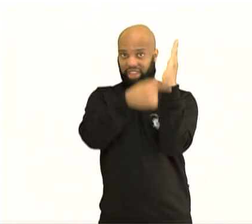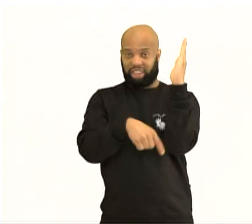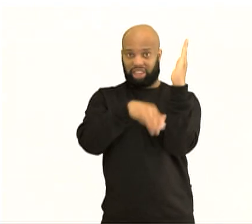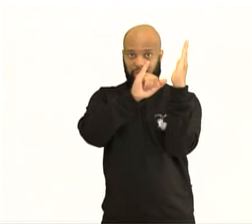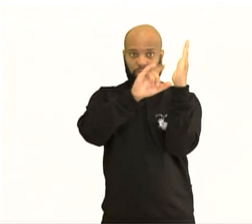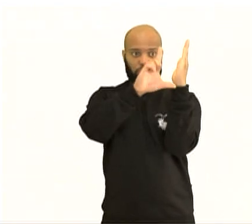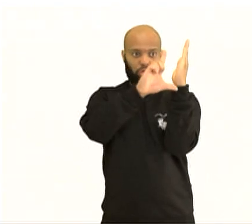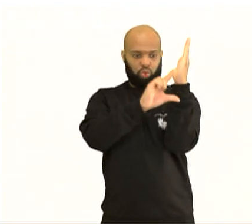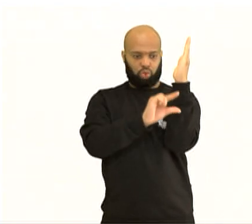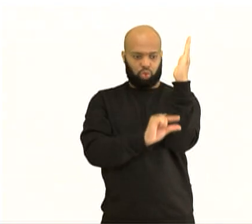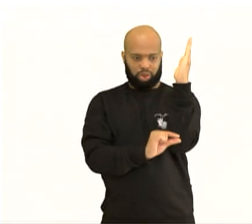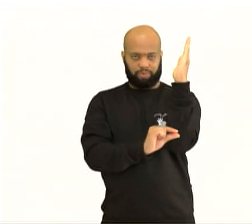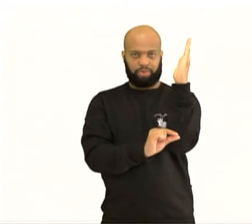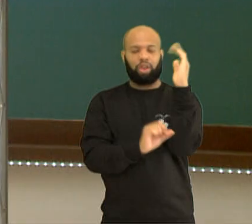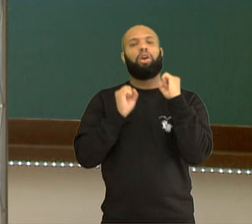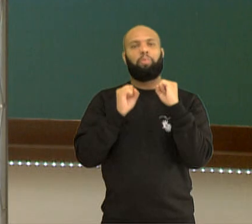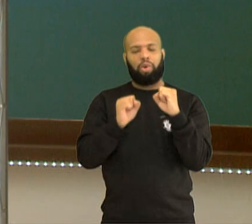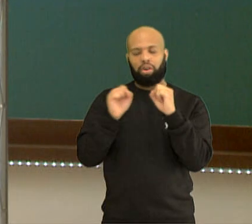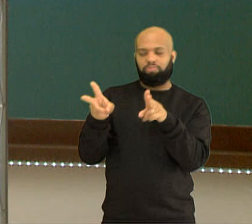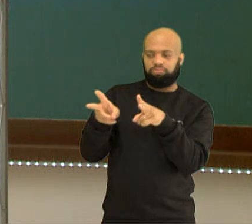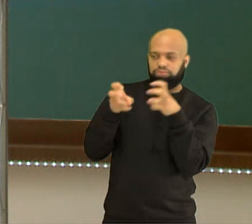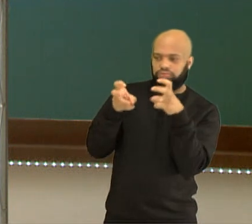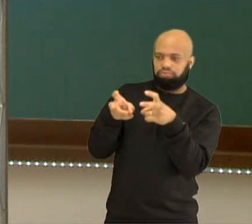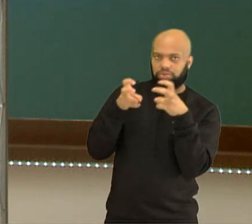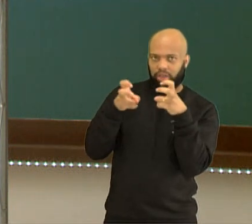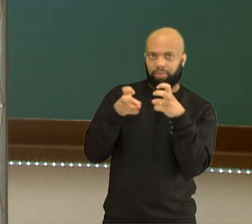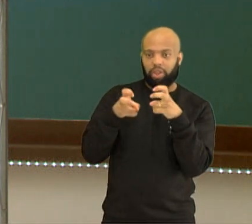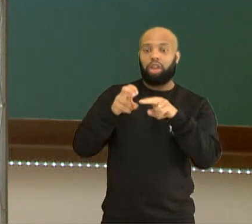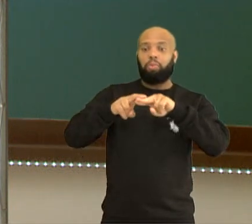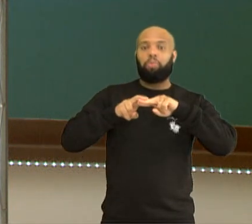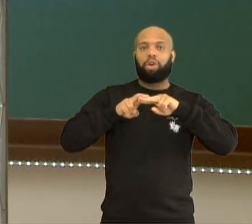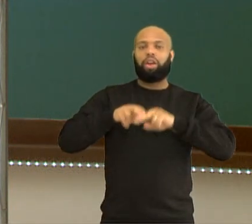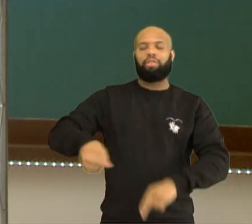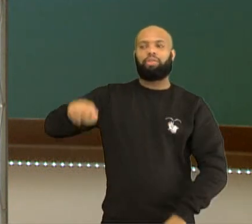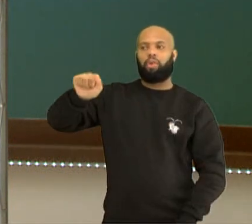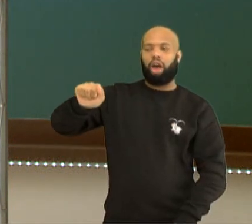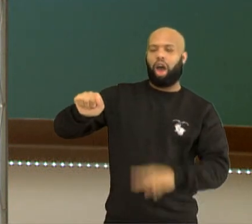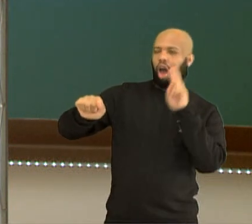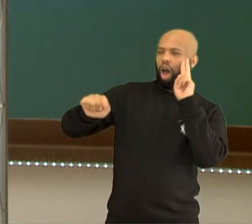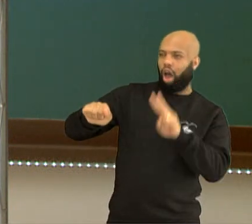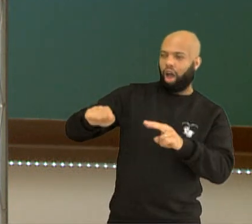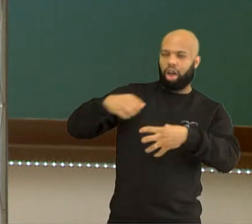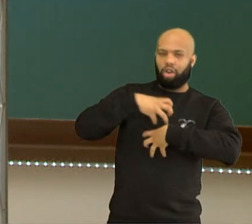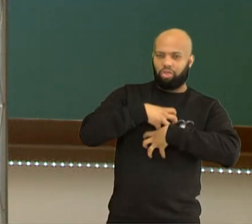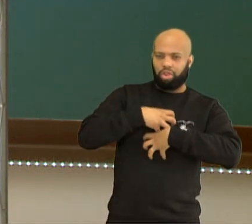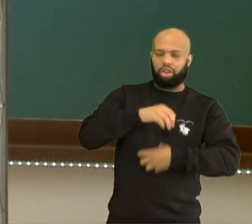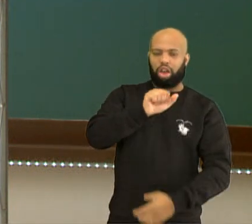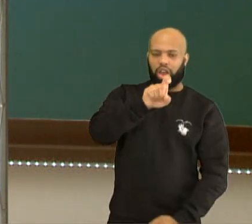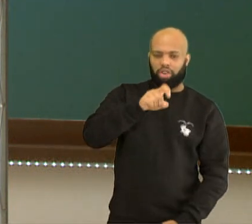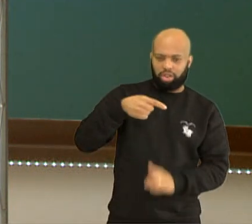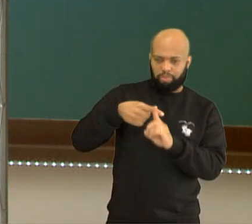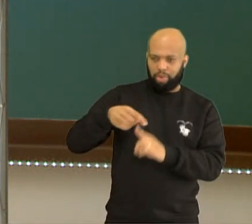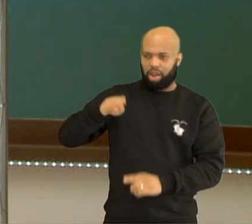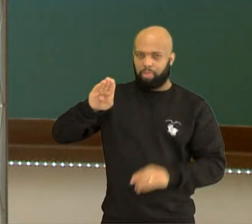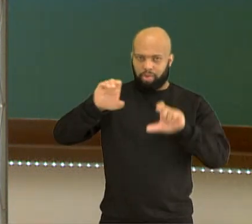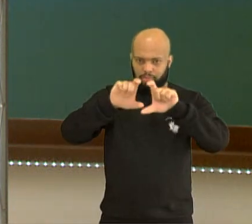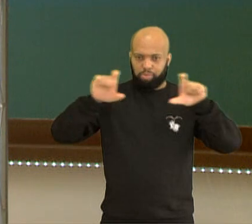bom? Então, isso pode sim ser observado no A, tá bom? Então, olhou para a lei de formação, você já consegue identificar isso,